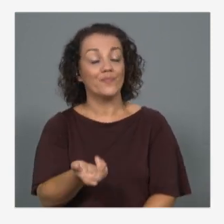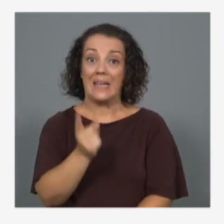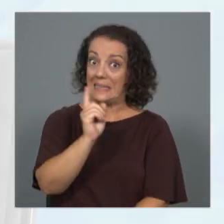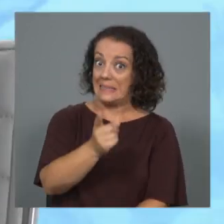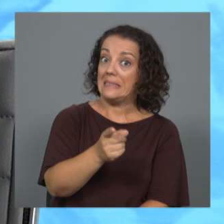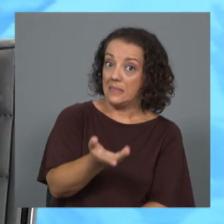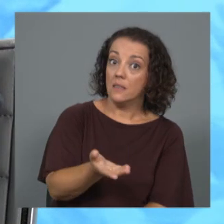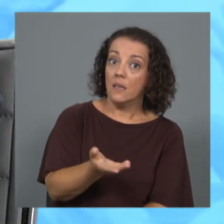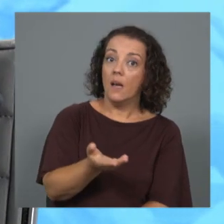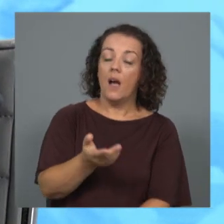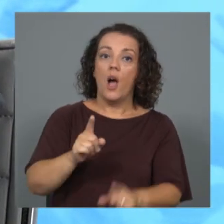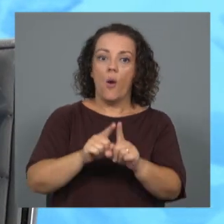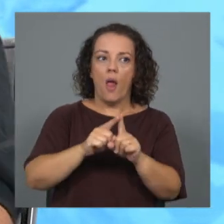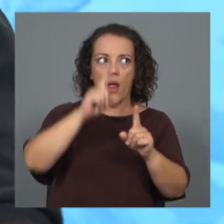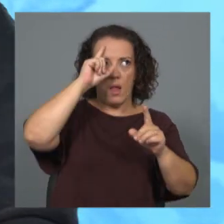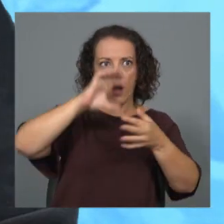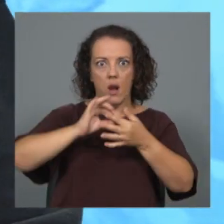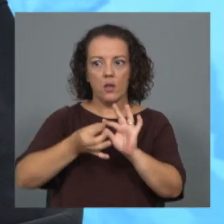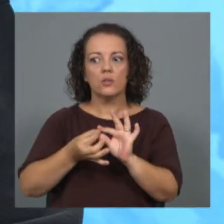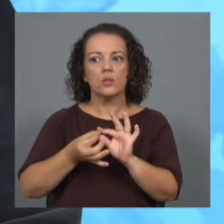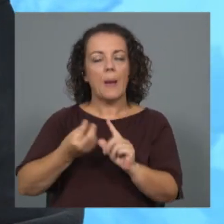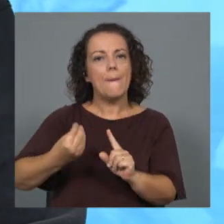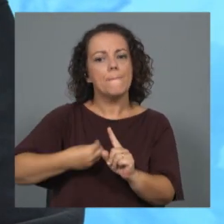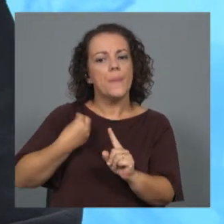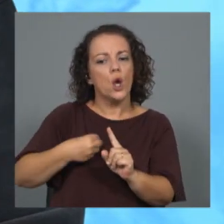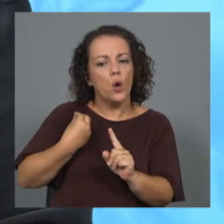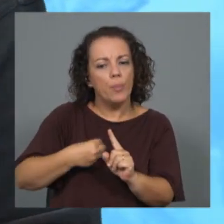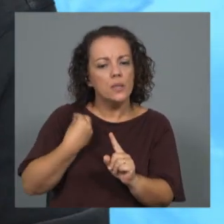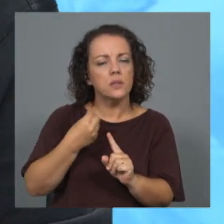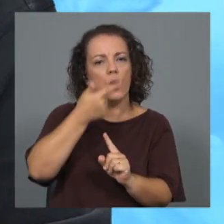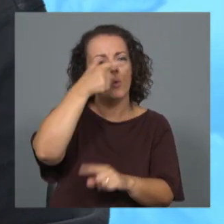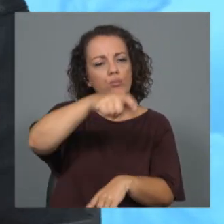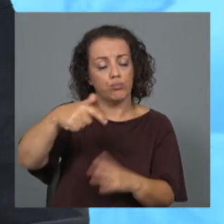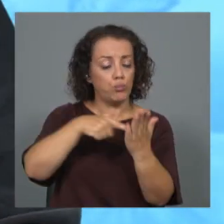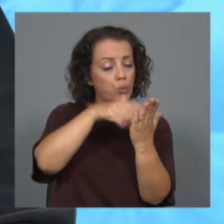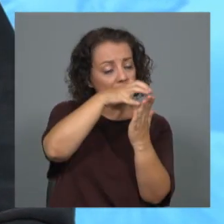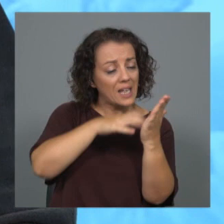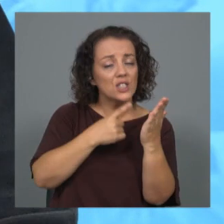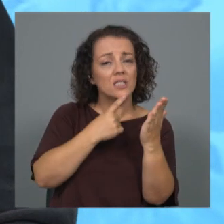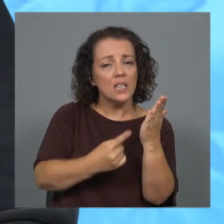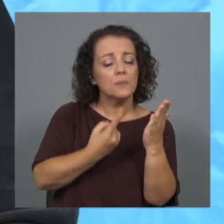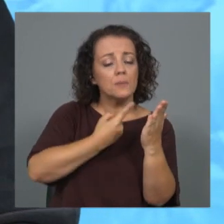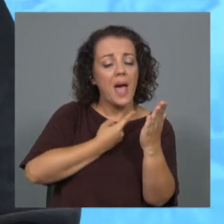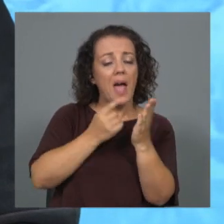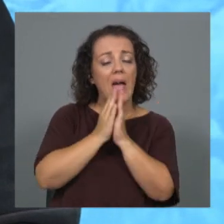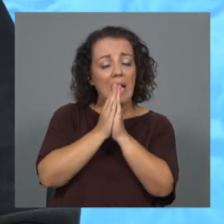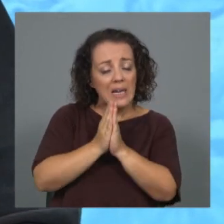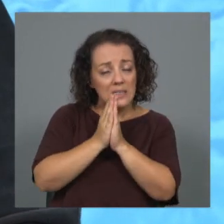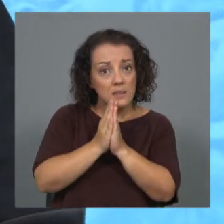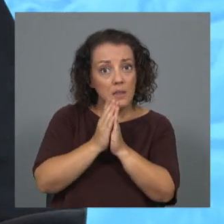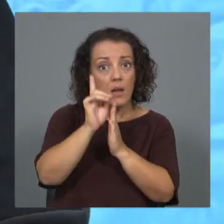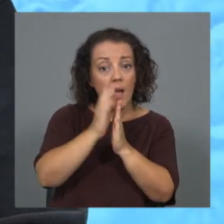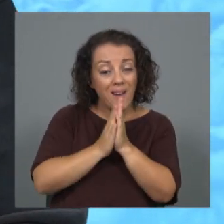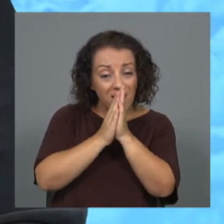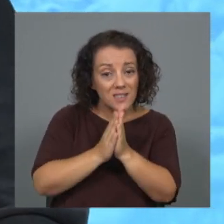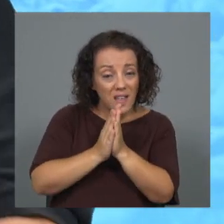preocupação com os outros deve levar-nos a rezar, diz o texto, pelas autoridades, pelos